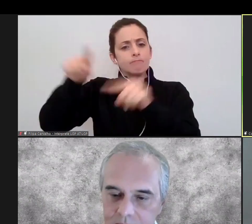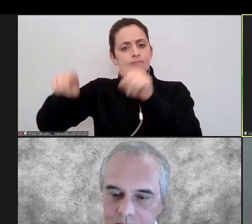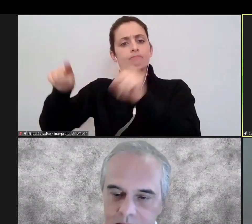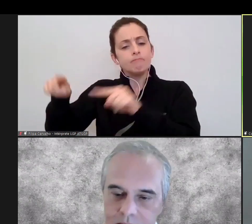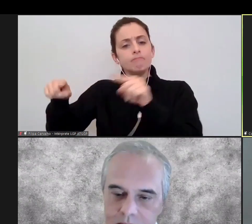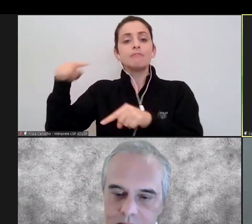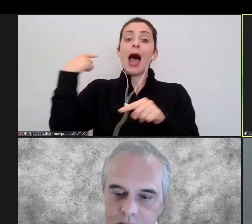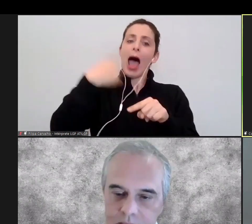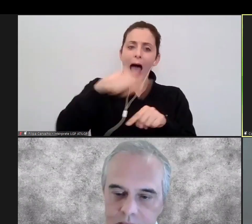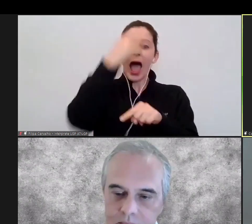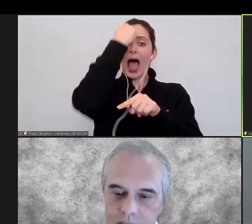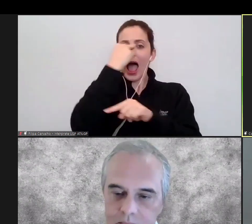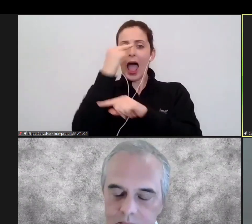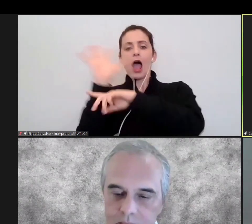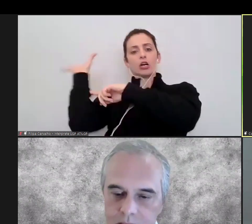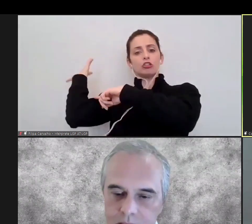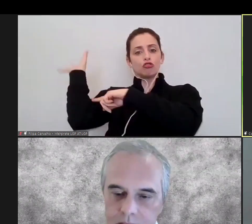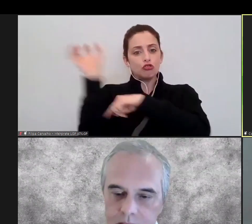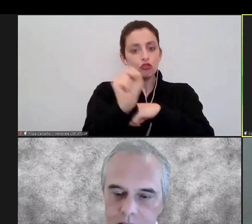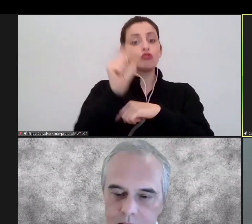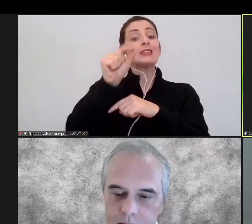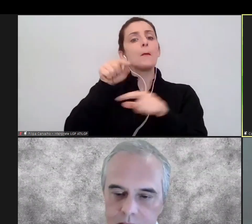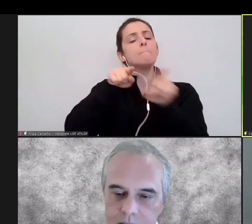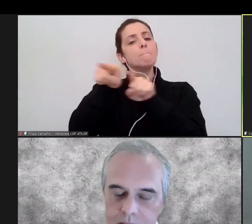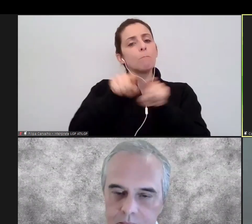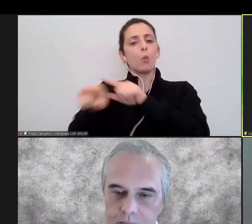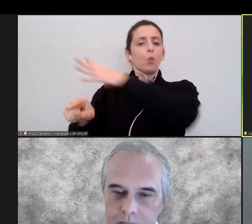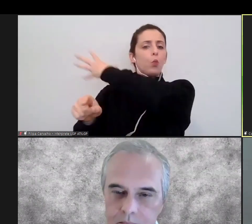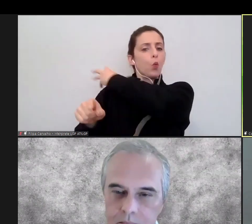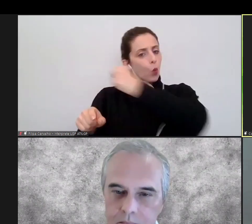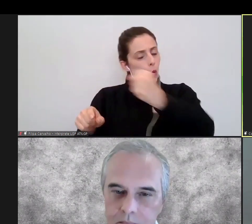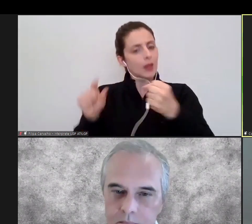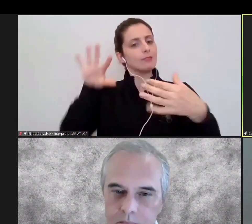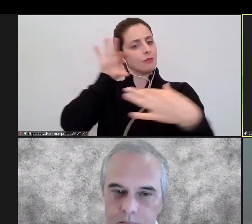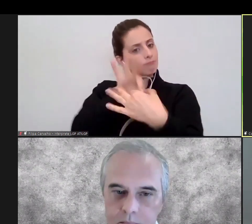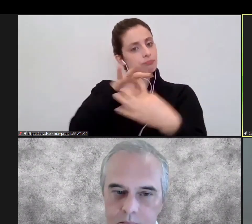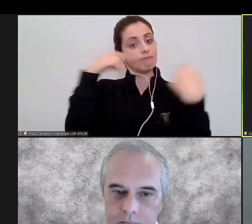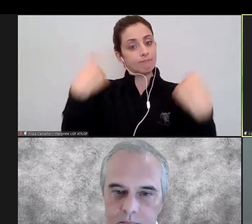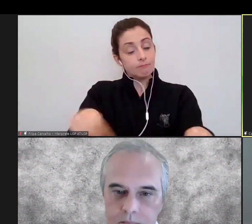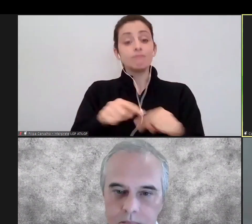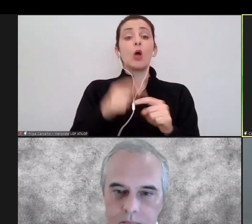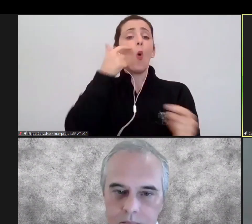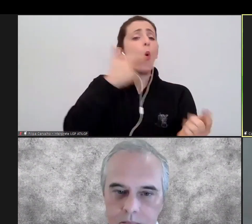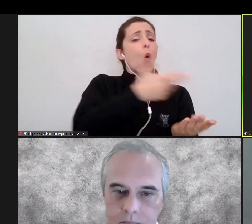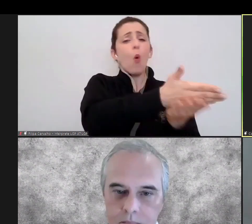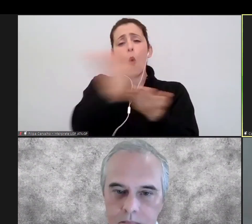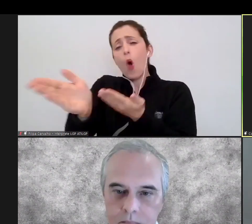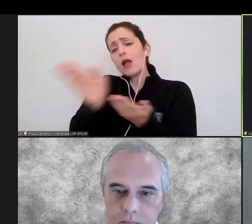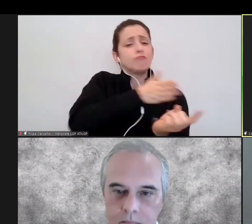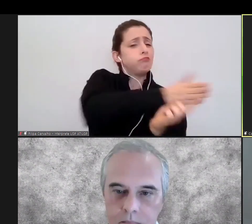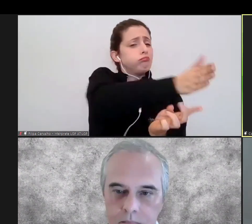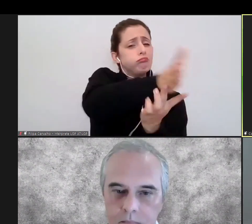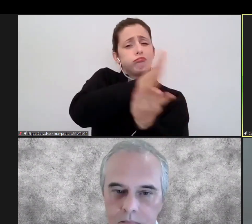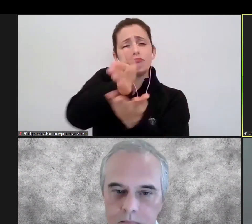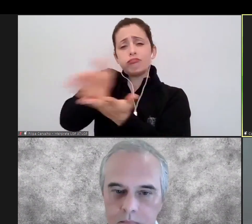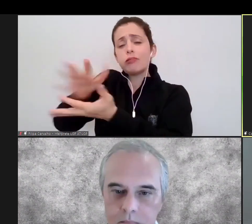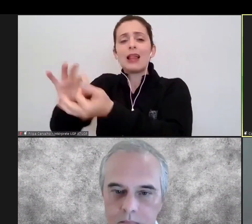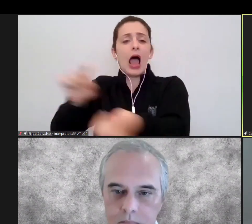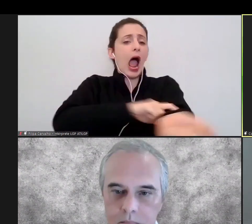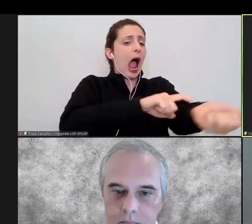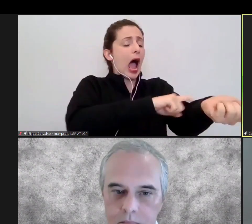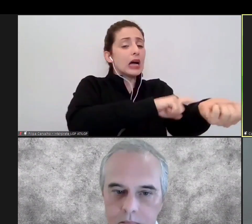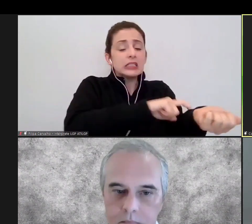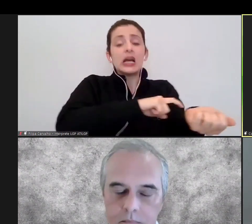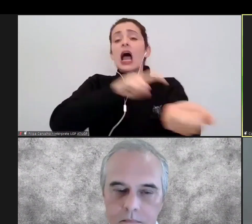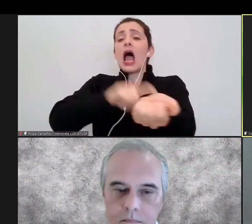dimensão histórica e política. Não é? Portanto, a tal dimensão histórico-política. Depois tudo o resto são ramificações, não é? Do racismo estrutural. Nós temos o